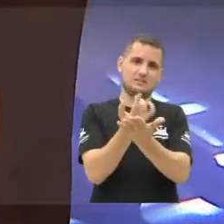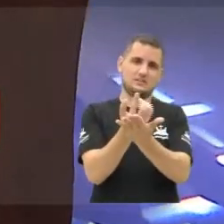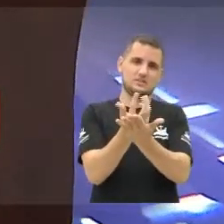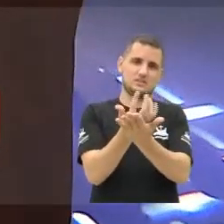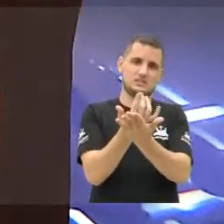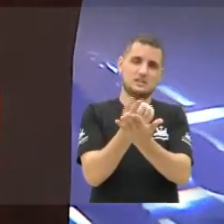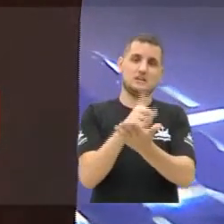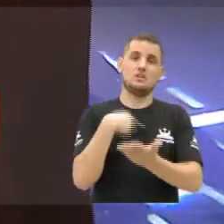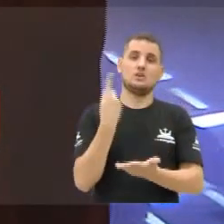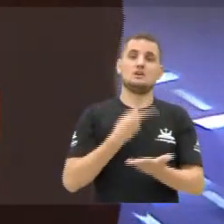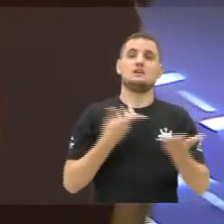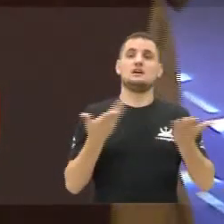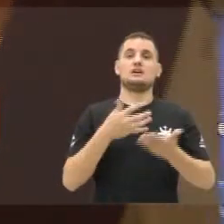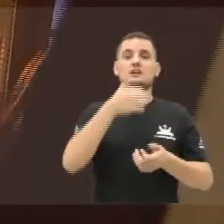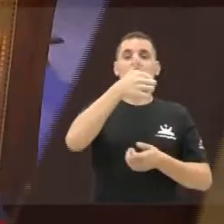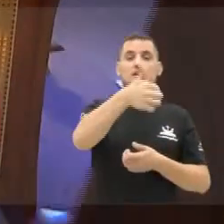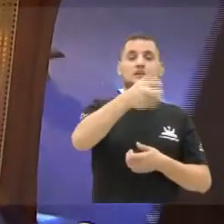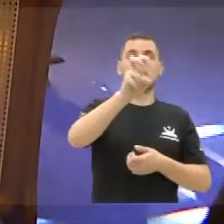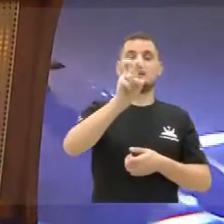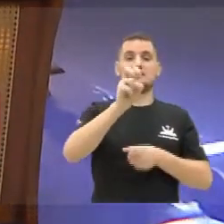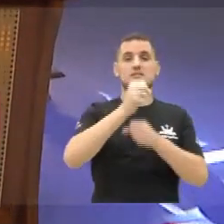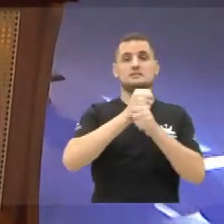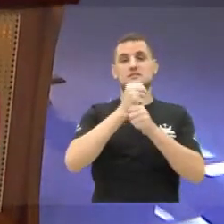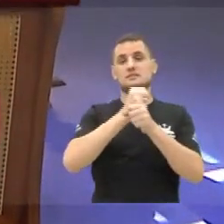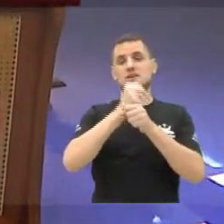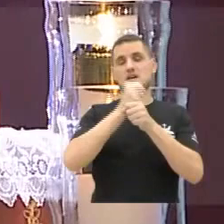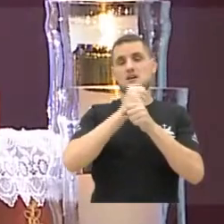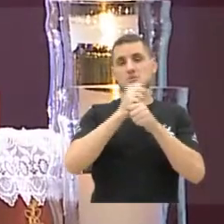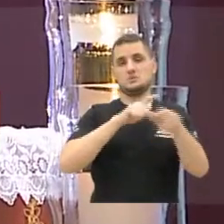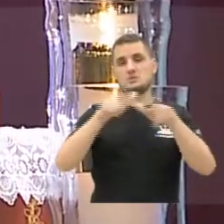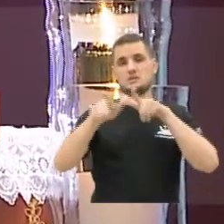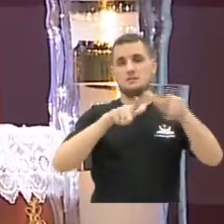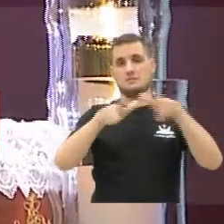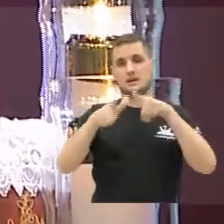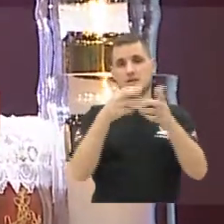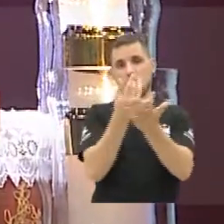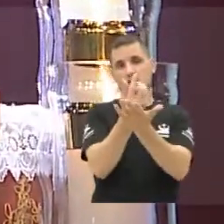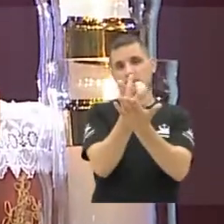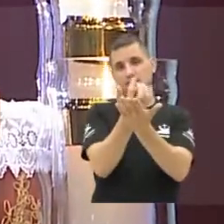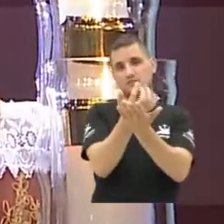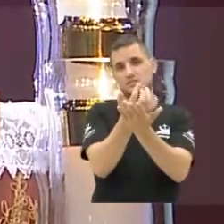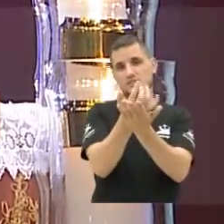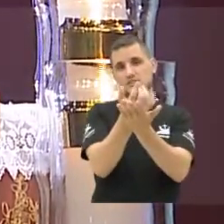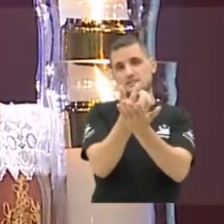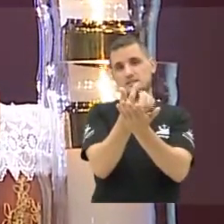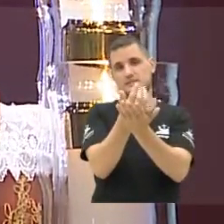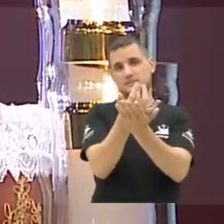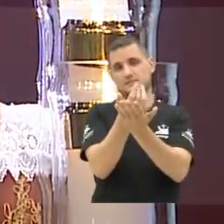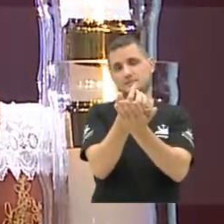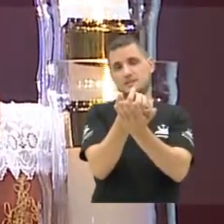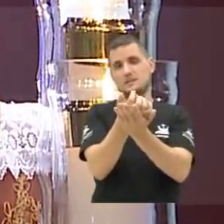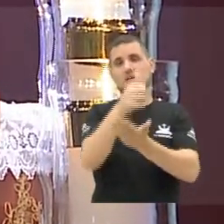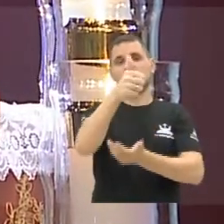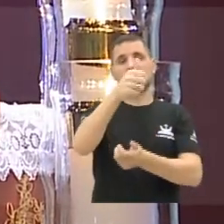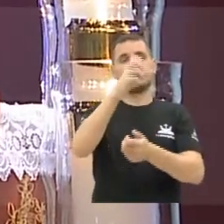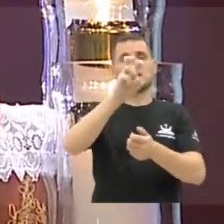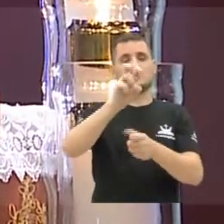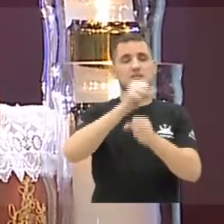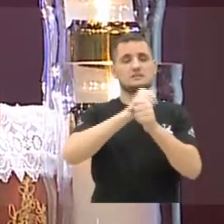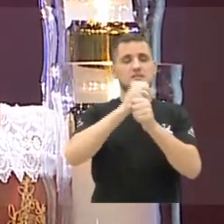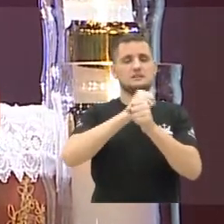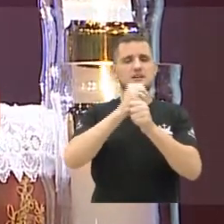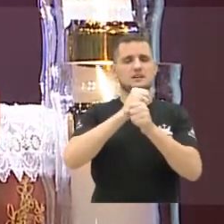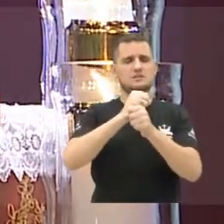15 anos da obra Evangelizar. 15 anos levando a palavra de